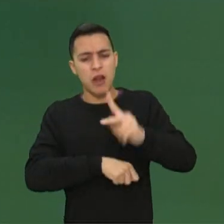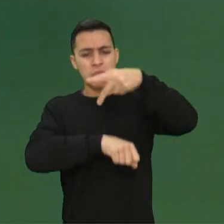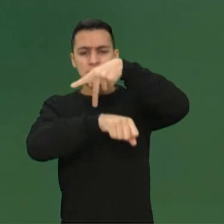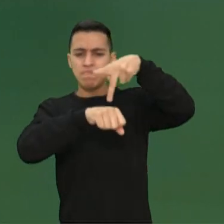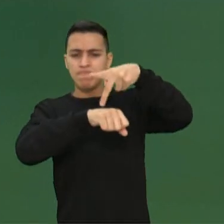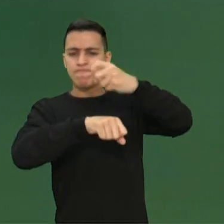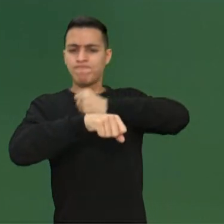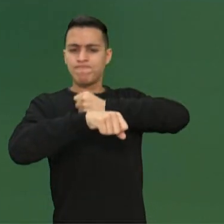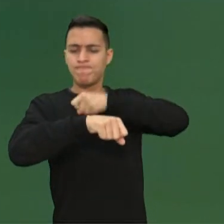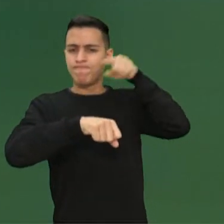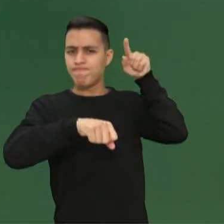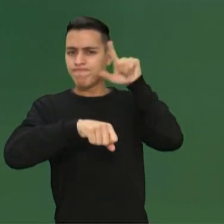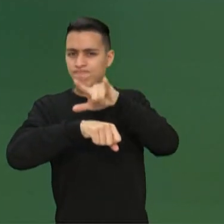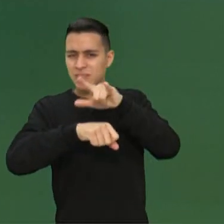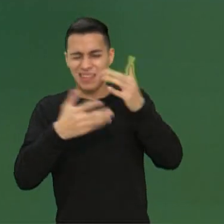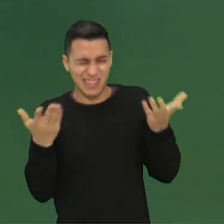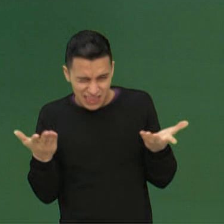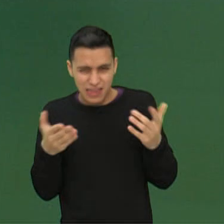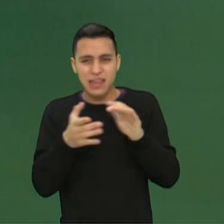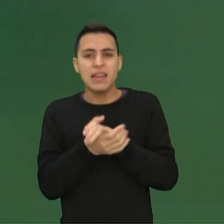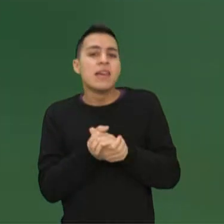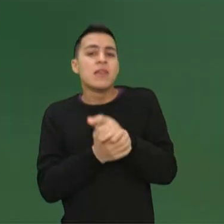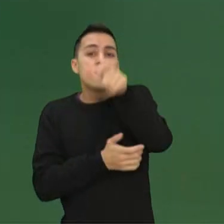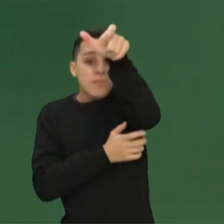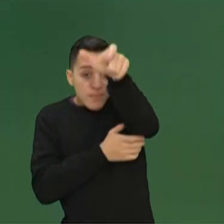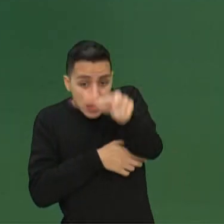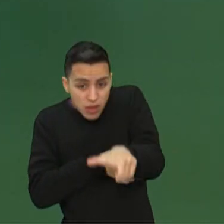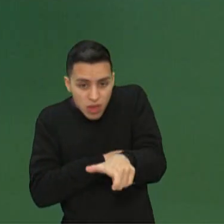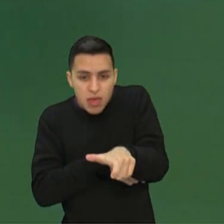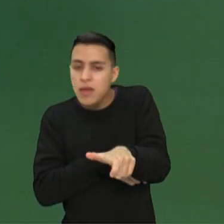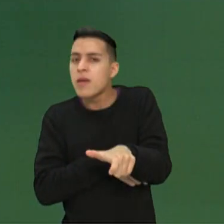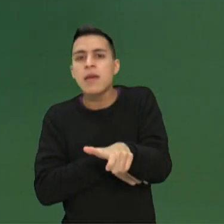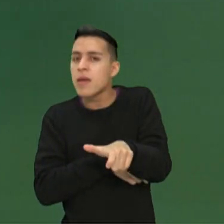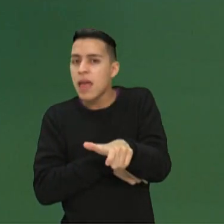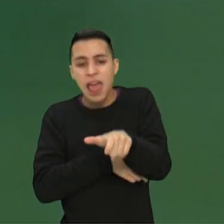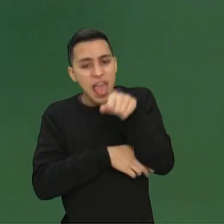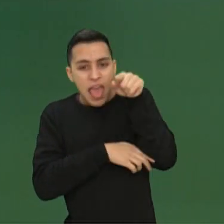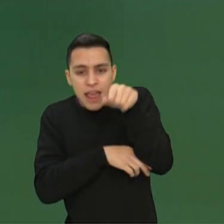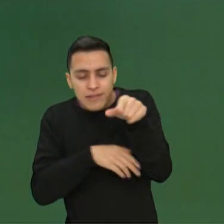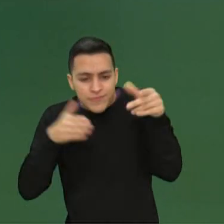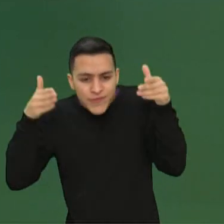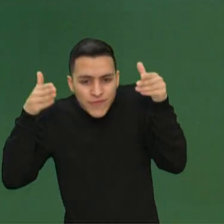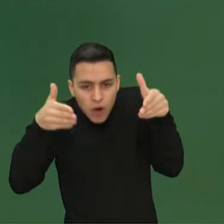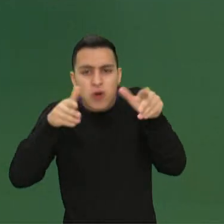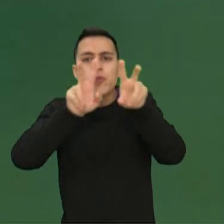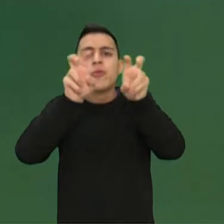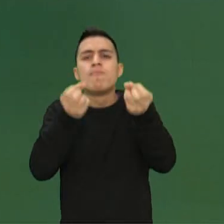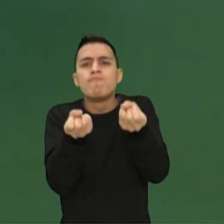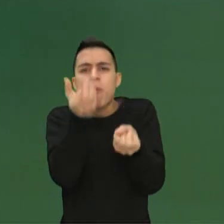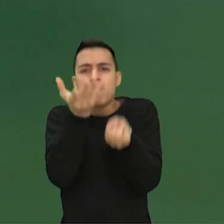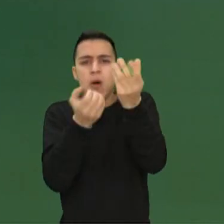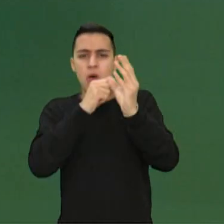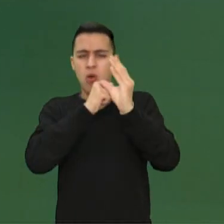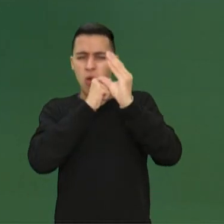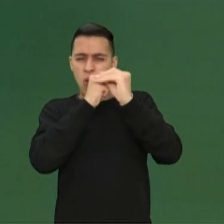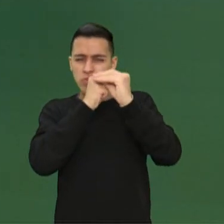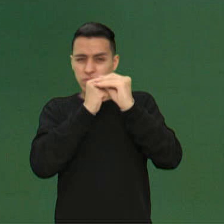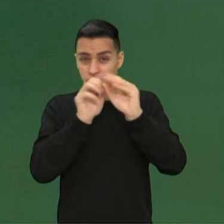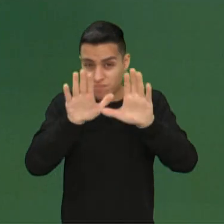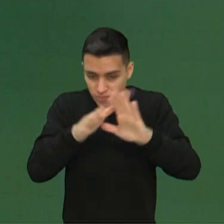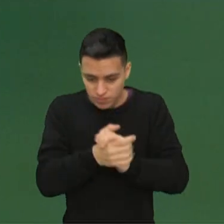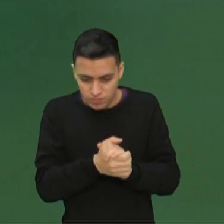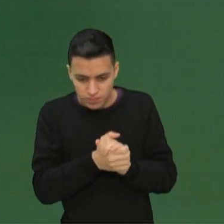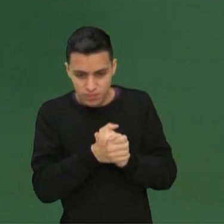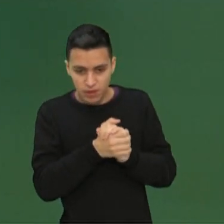O sujeito, tá? O sujeito é o centro do processo do conhecimento. O que significa isso, né? Que o conhecimento